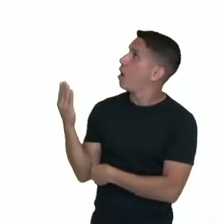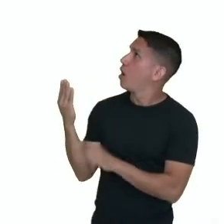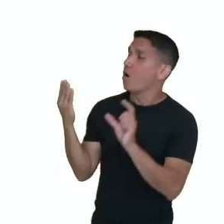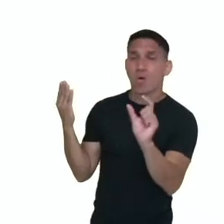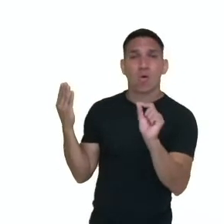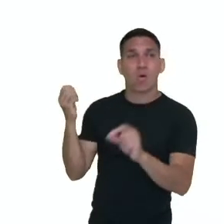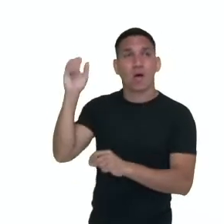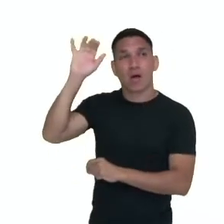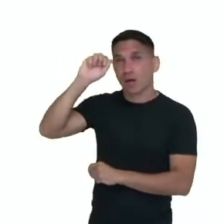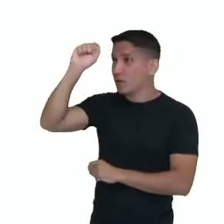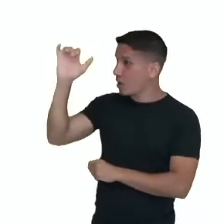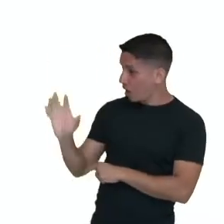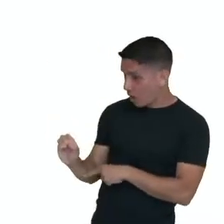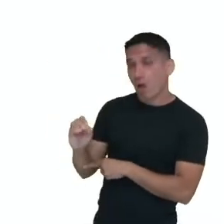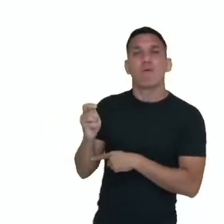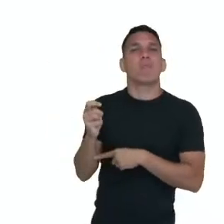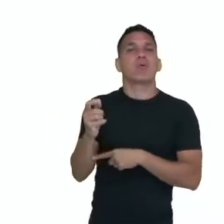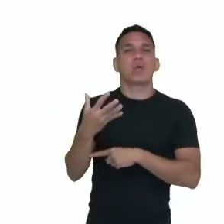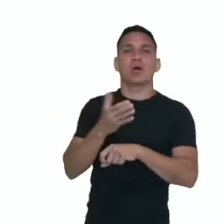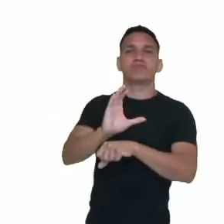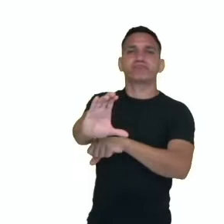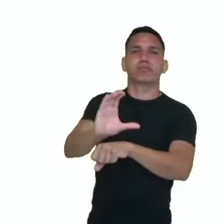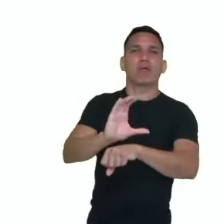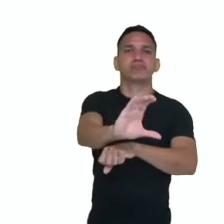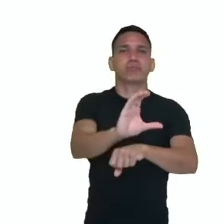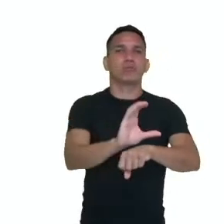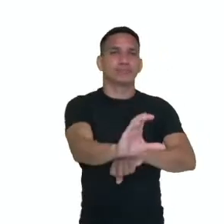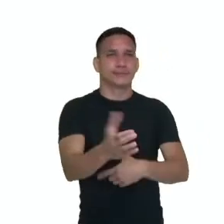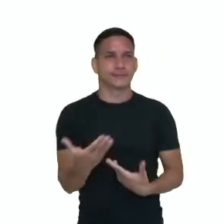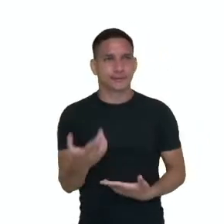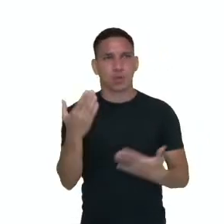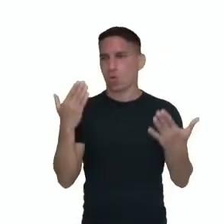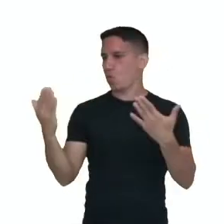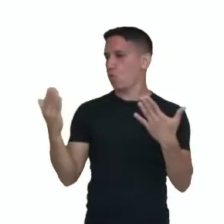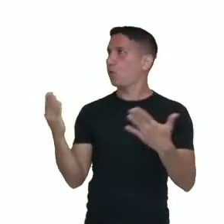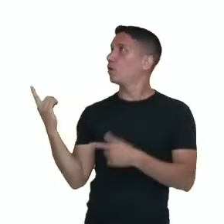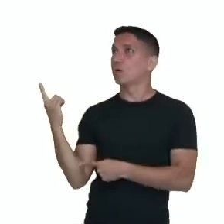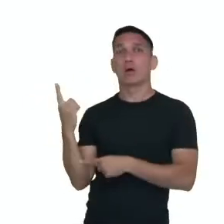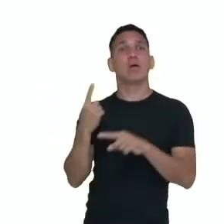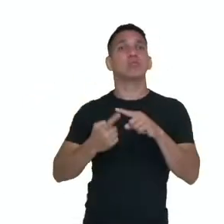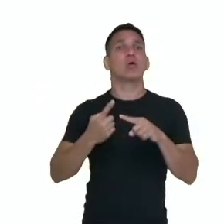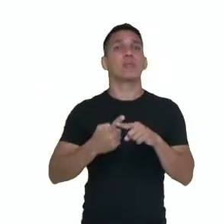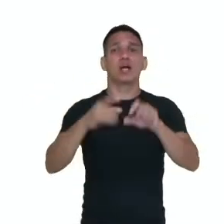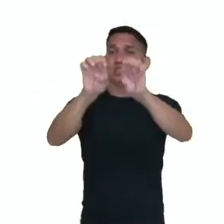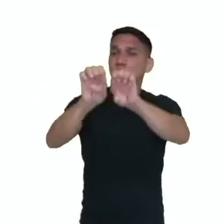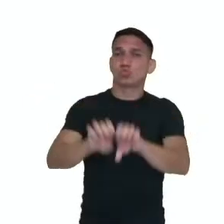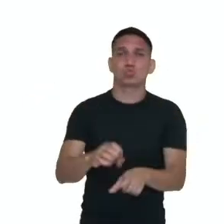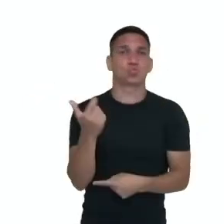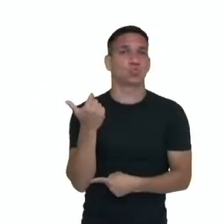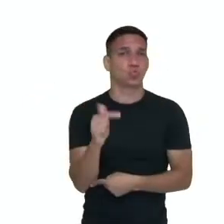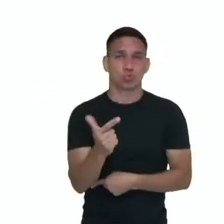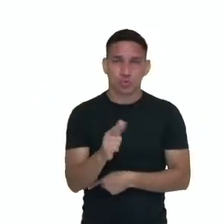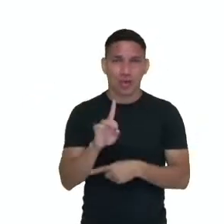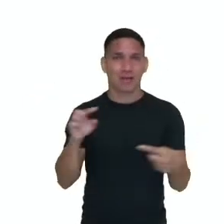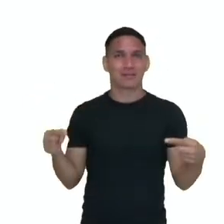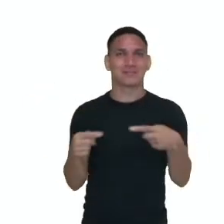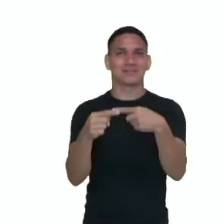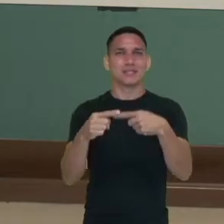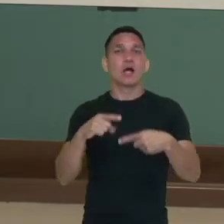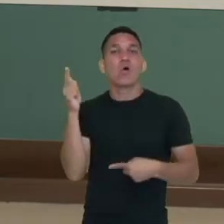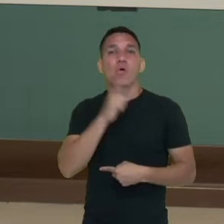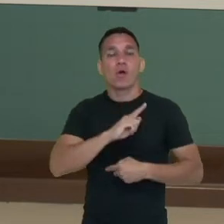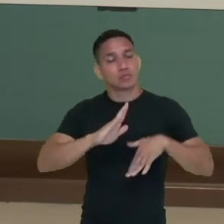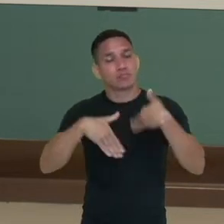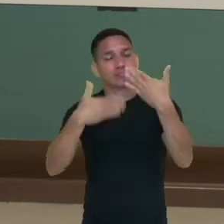recebem pouquíssimos investimentos, né, dos outros países, justamente porque não tem essa infraestrutura já ali para poder